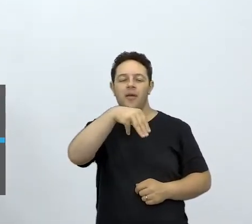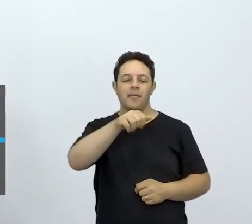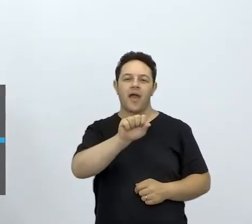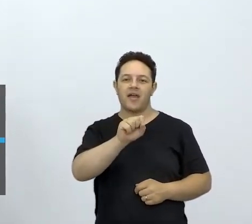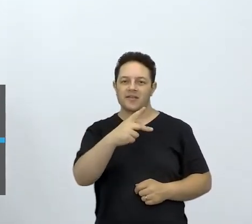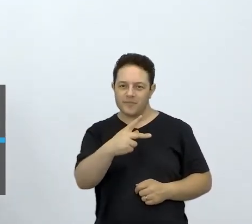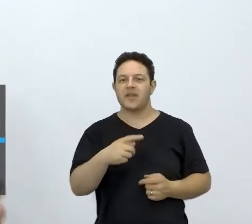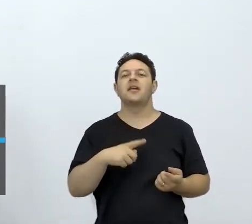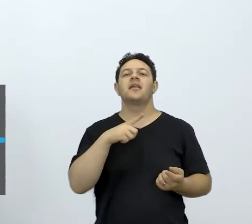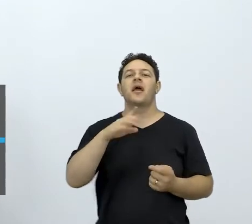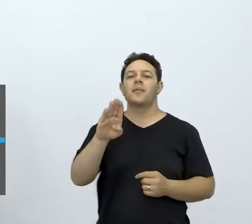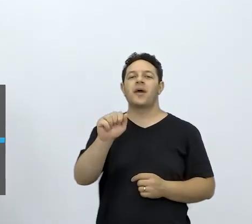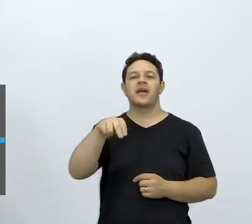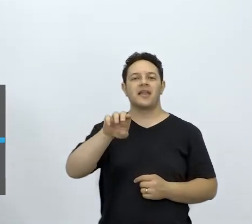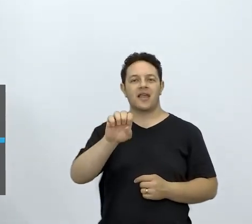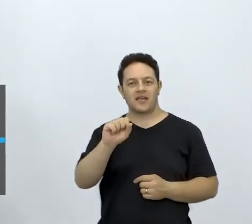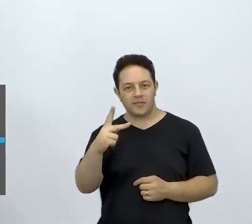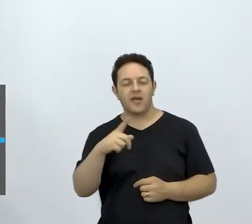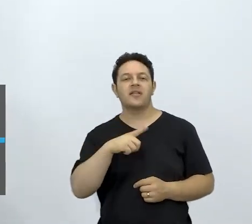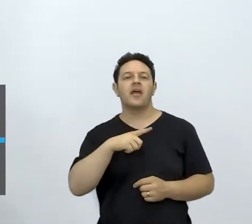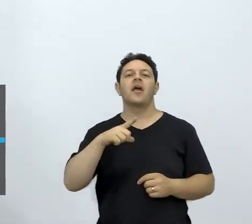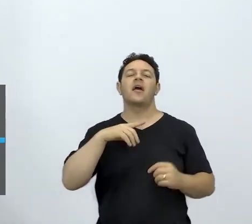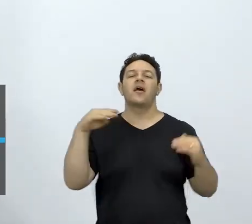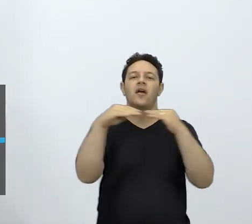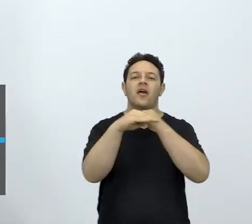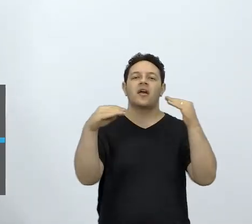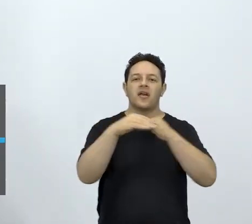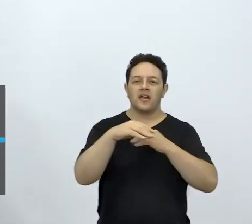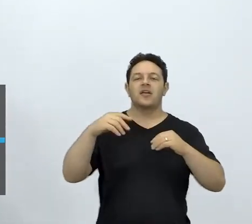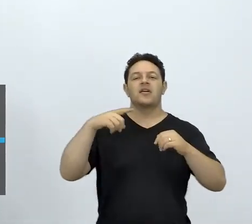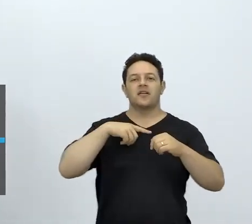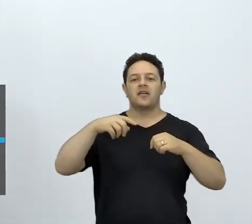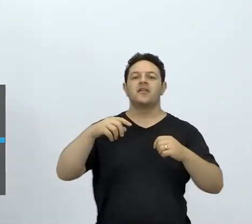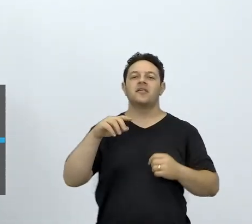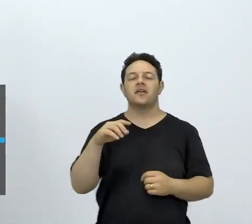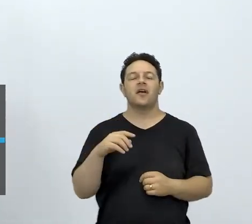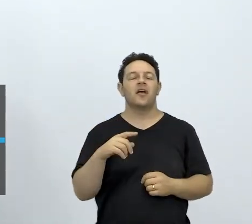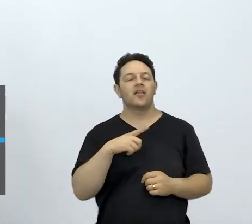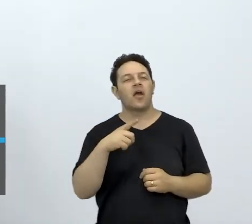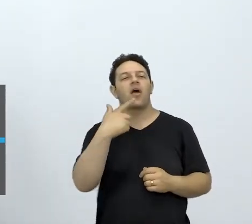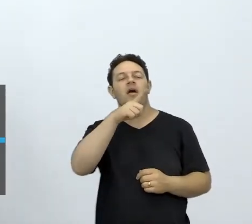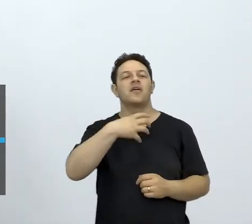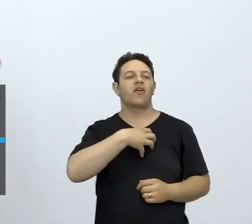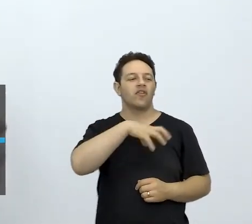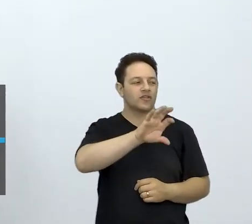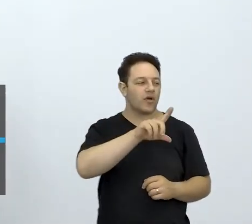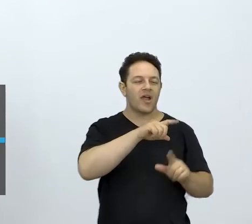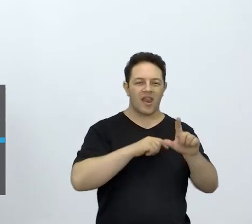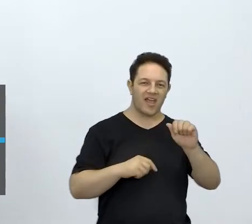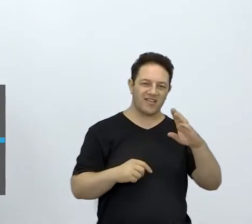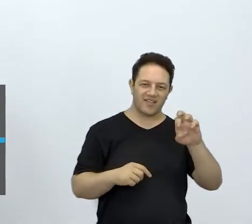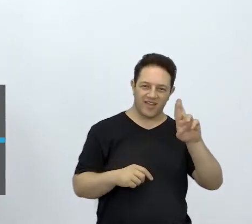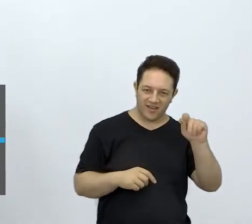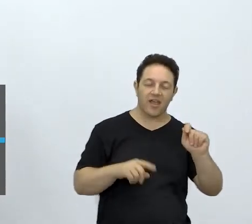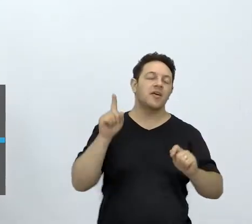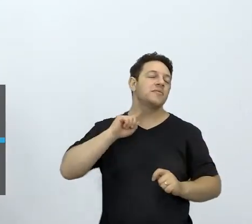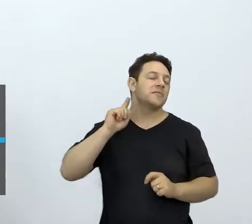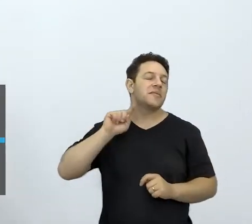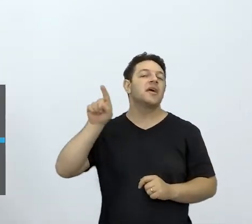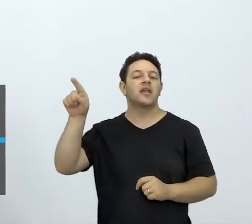Banespa, tem o Viaduto do Chá, em Salvador tem o Elevador Lacerda, né? Em Minas Gerais, né,